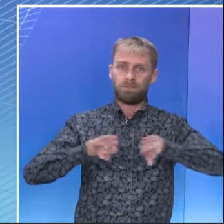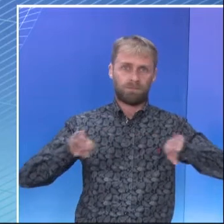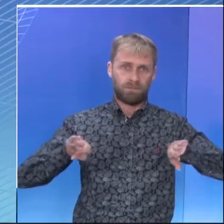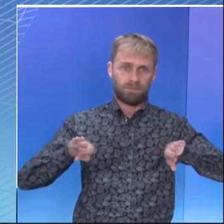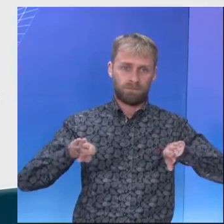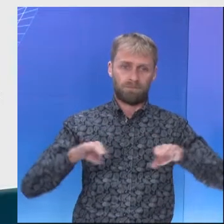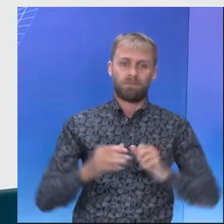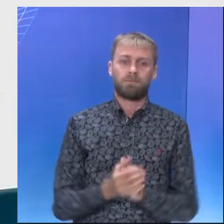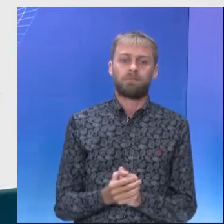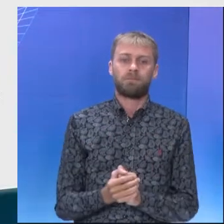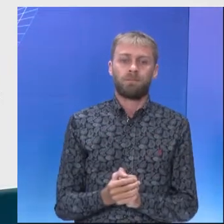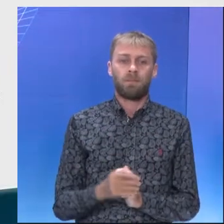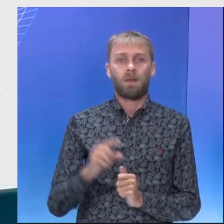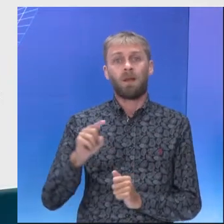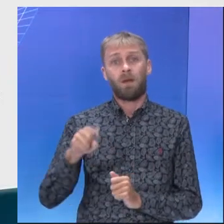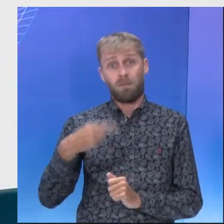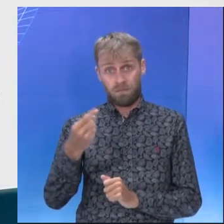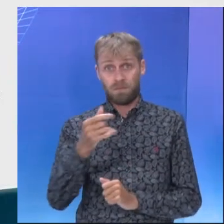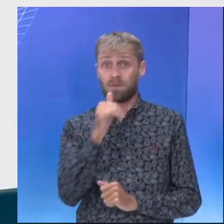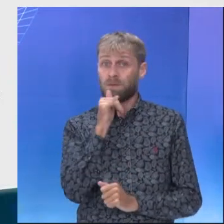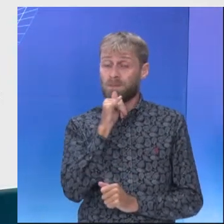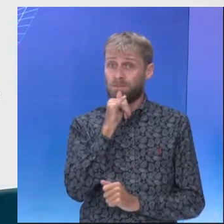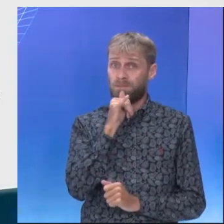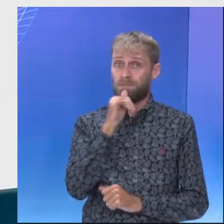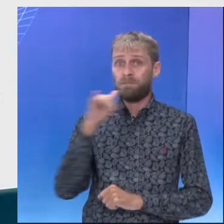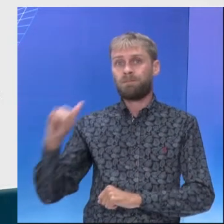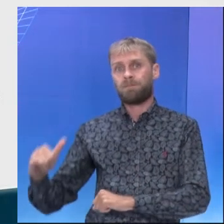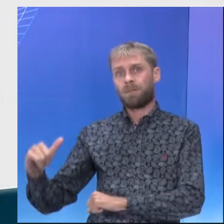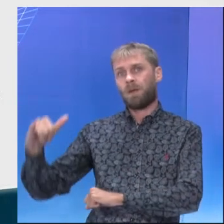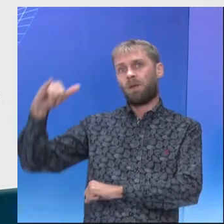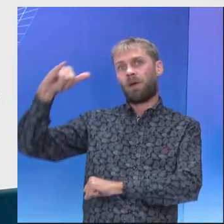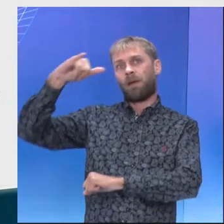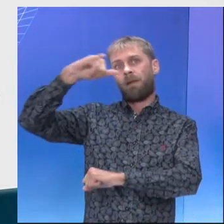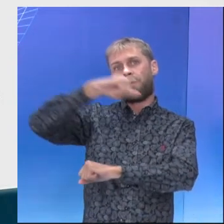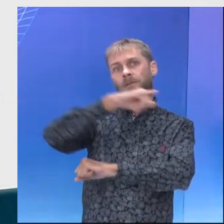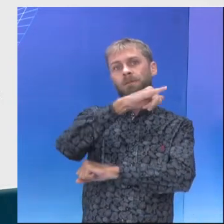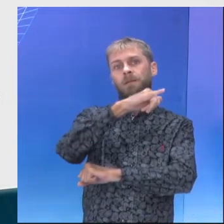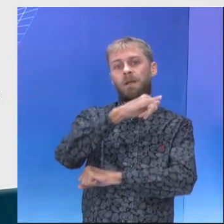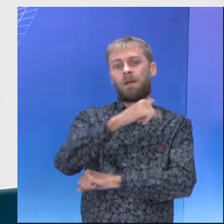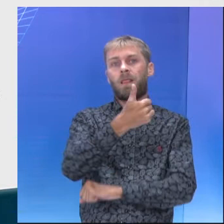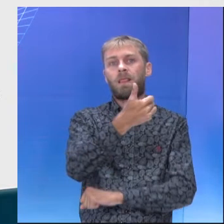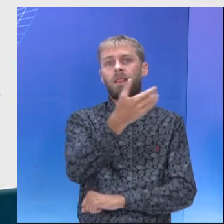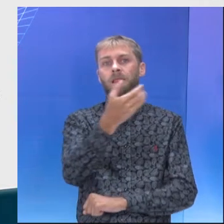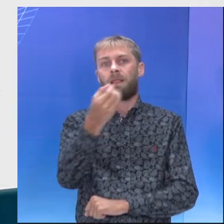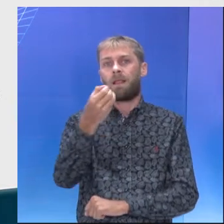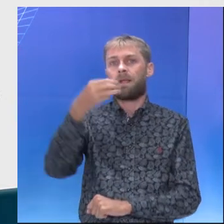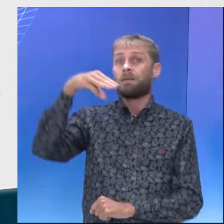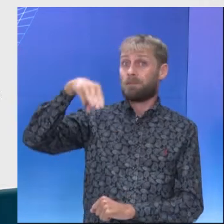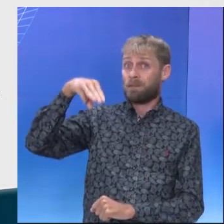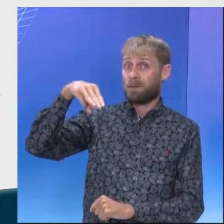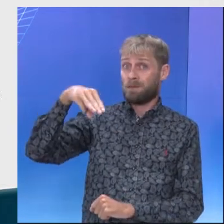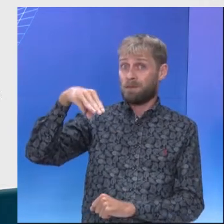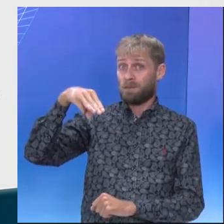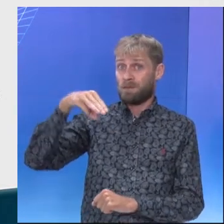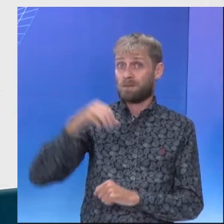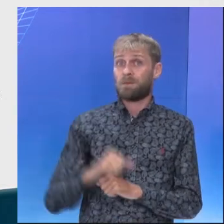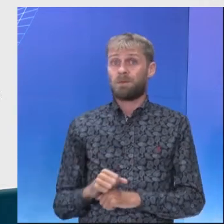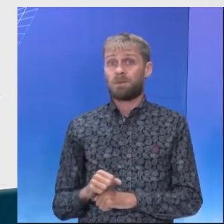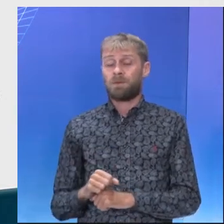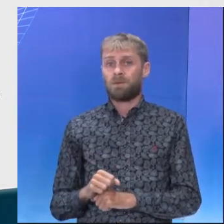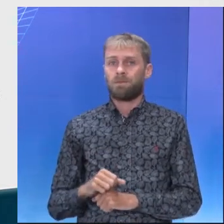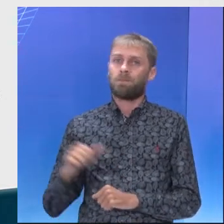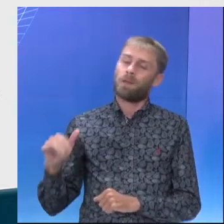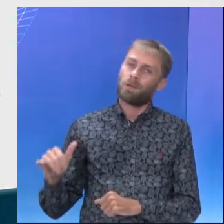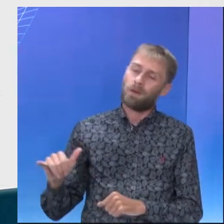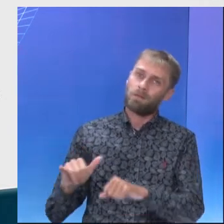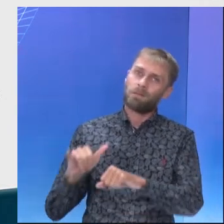separados. Temos outro exemplo aqui, ó. The plane will take off in 10 minutes. Né, o avião, ele